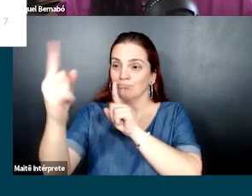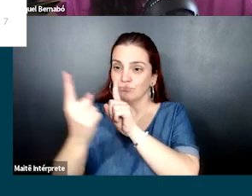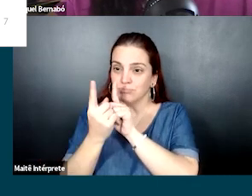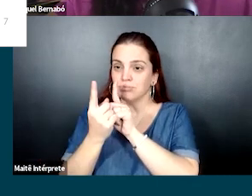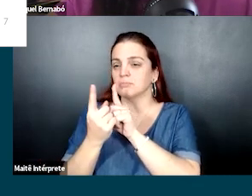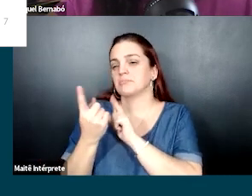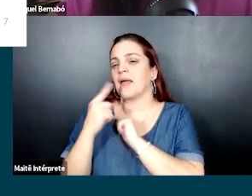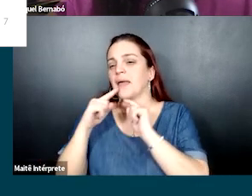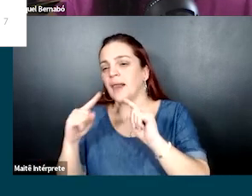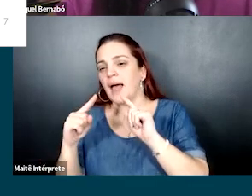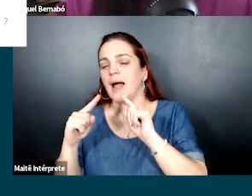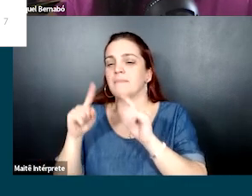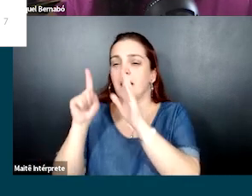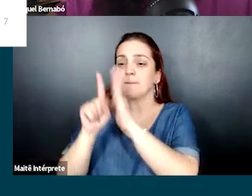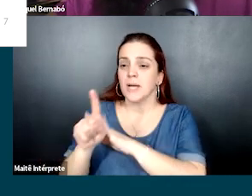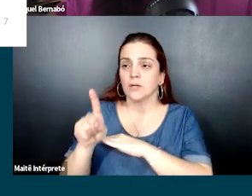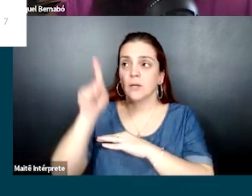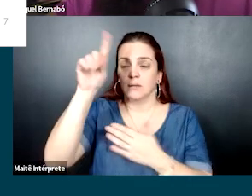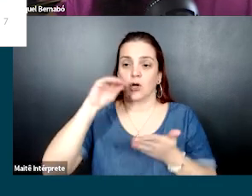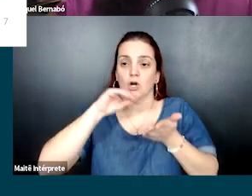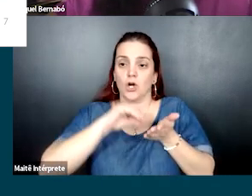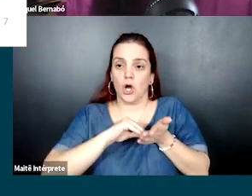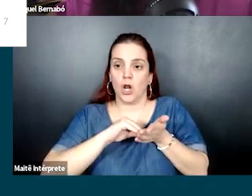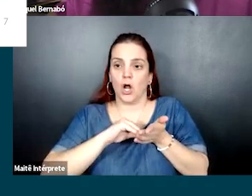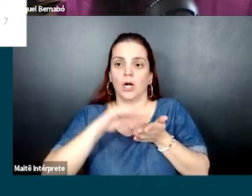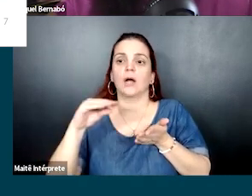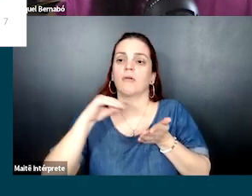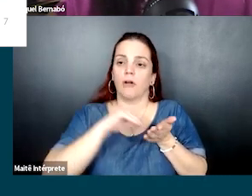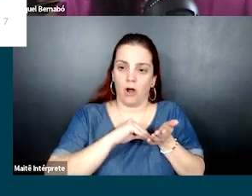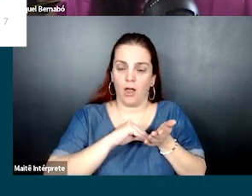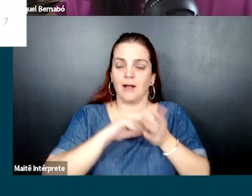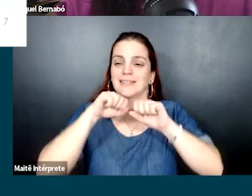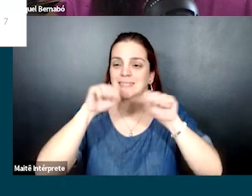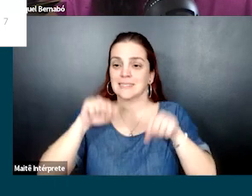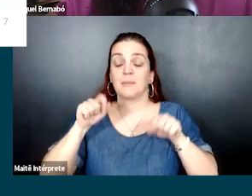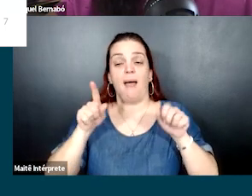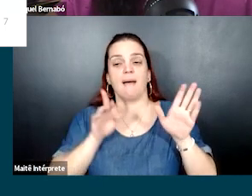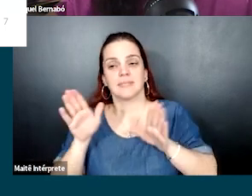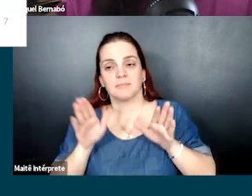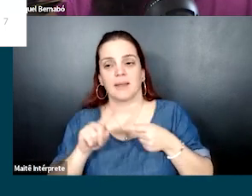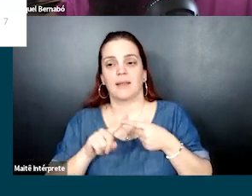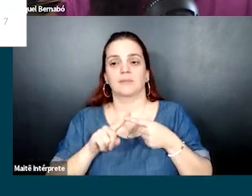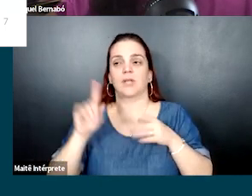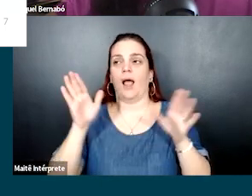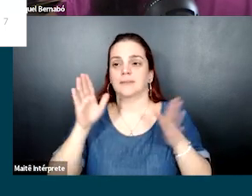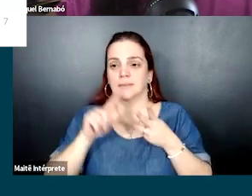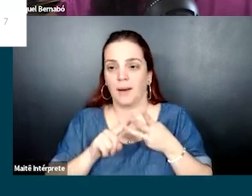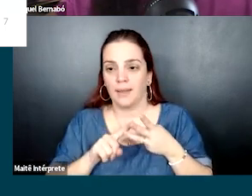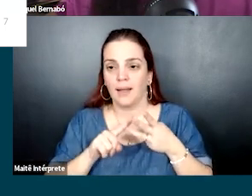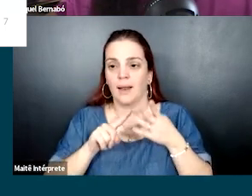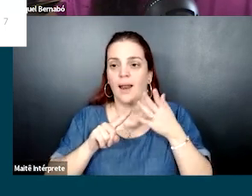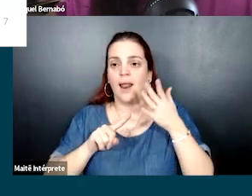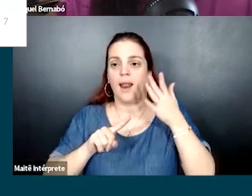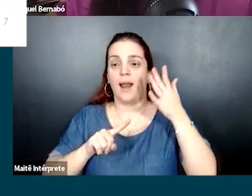com deficiência entrava em contato com a empresa para reclamar ou sugerir alguma coisa, eles categorizavam essa reclamação como algo relacionado à questão de